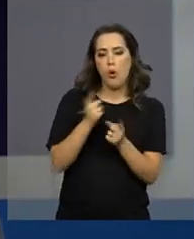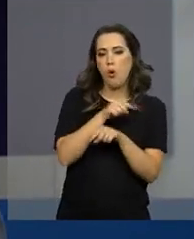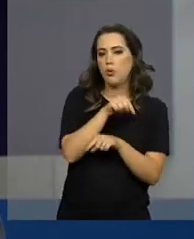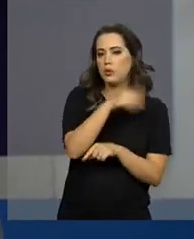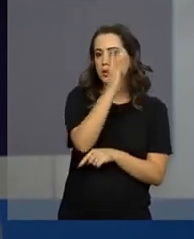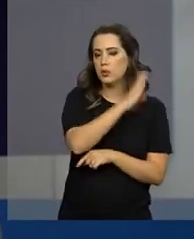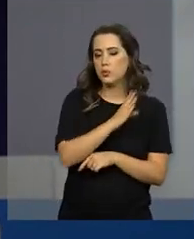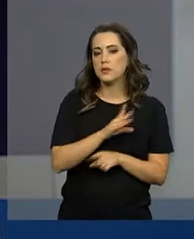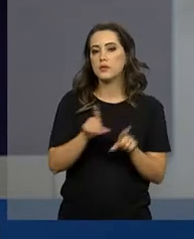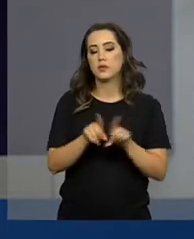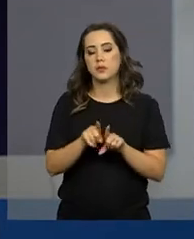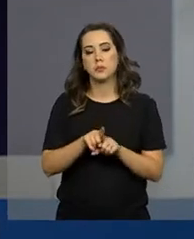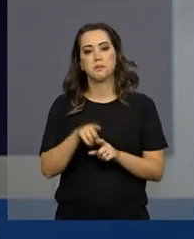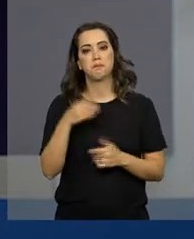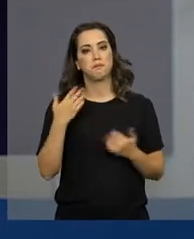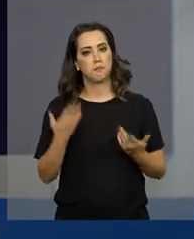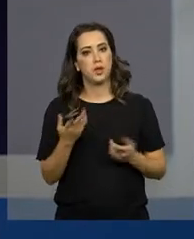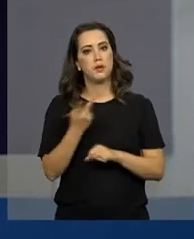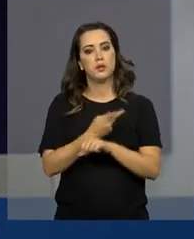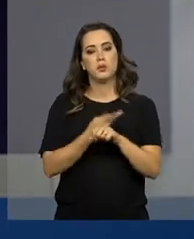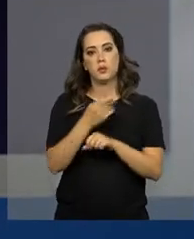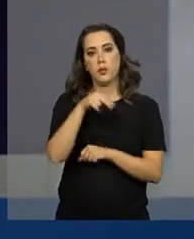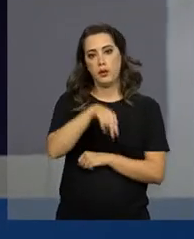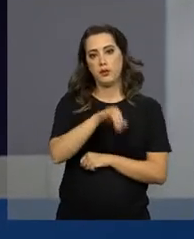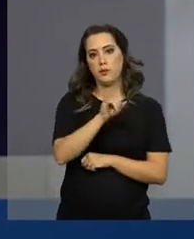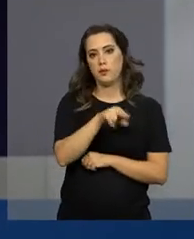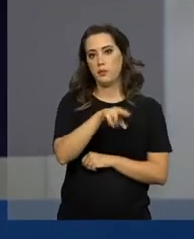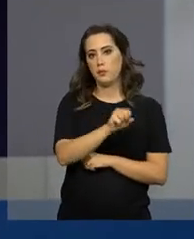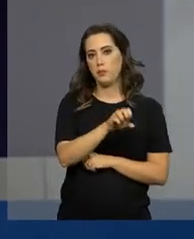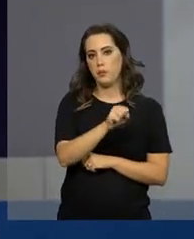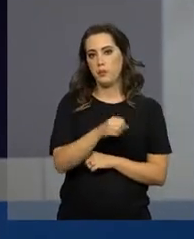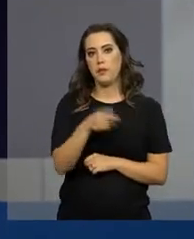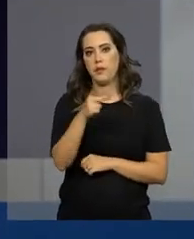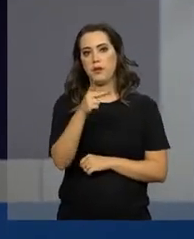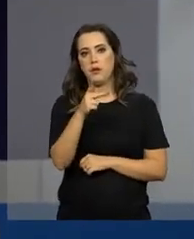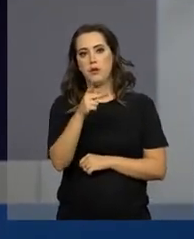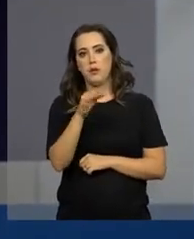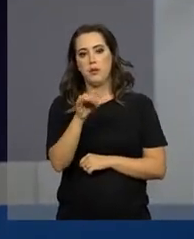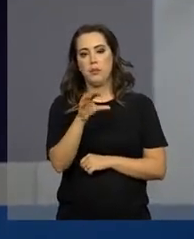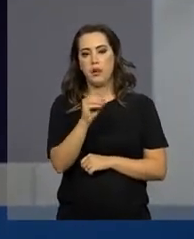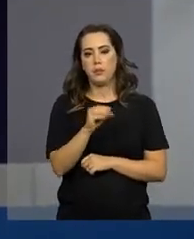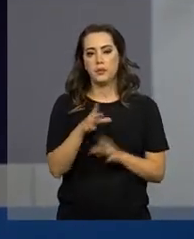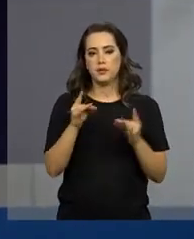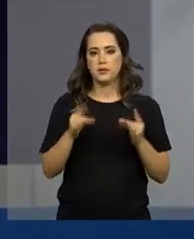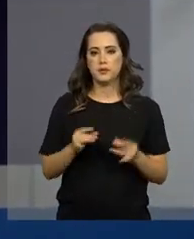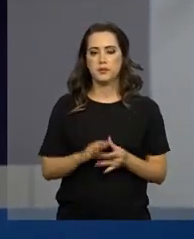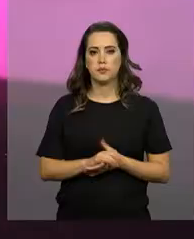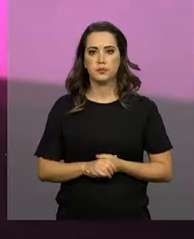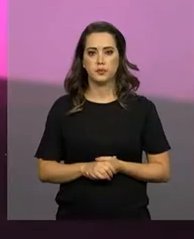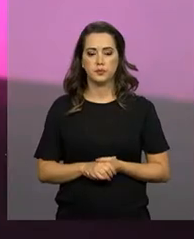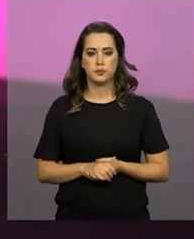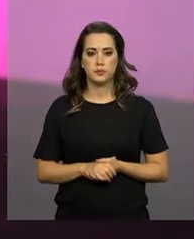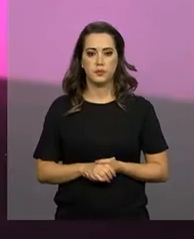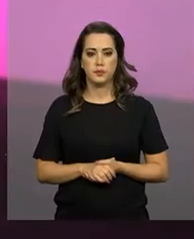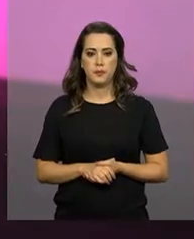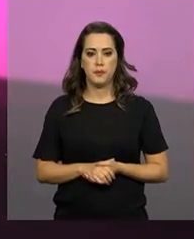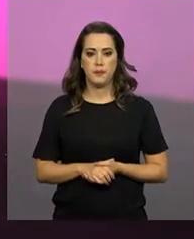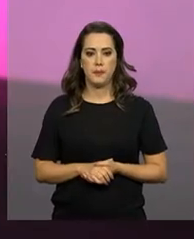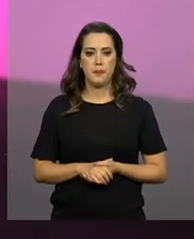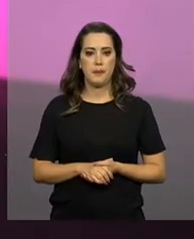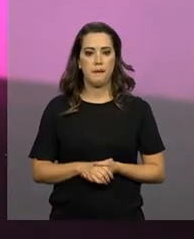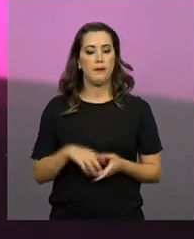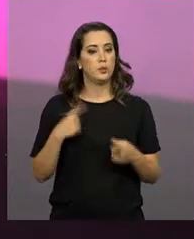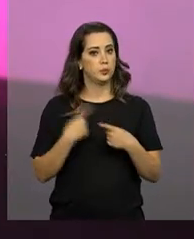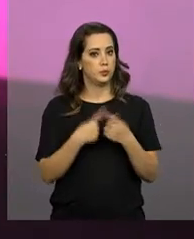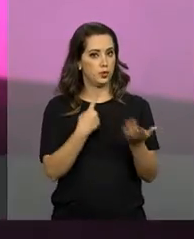viveram aqui. Eles devem procurar o INSS. O repórter Pablo Mundin tem os detalhes. Graças